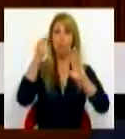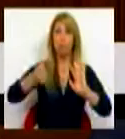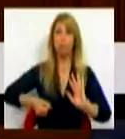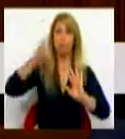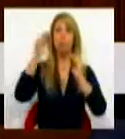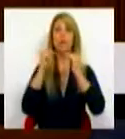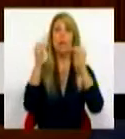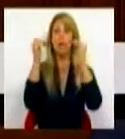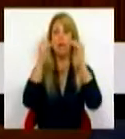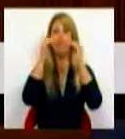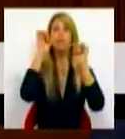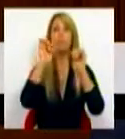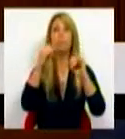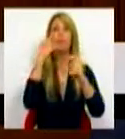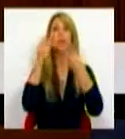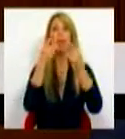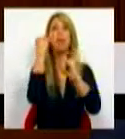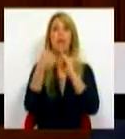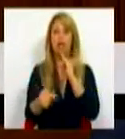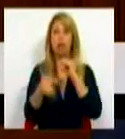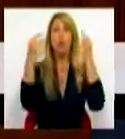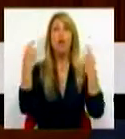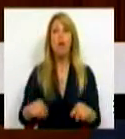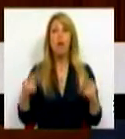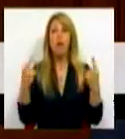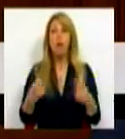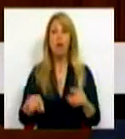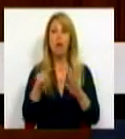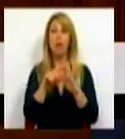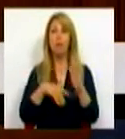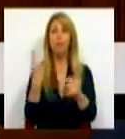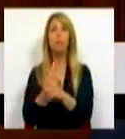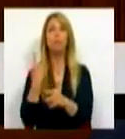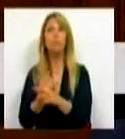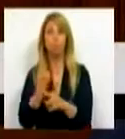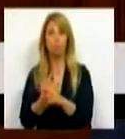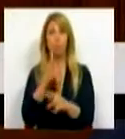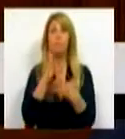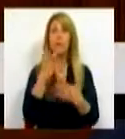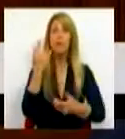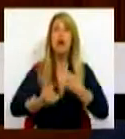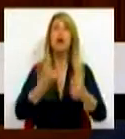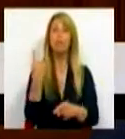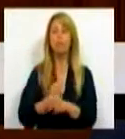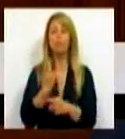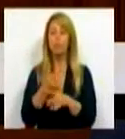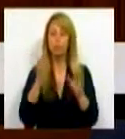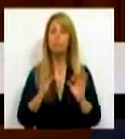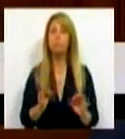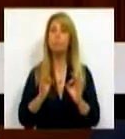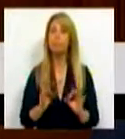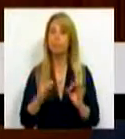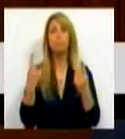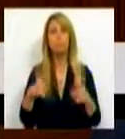e exposição de risco. E havia normativos por produto, destacando-se que alguns dos produtos eram mesmo